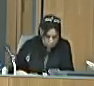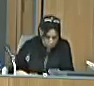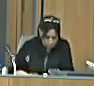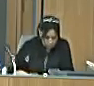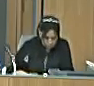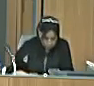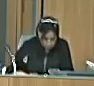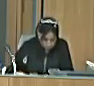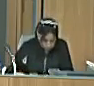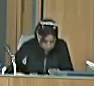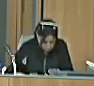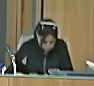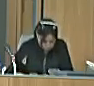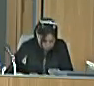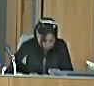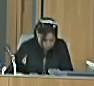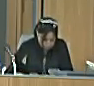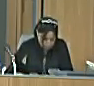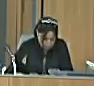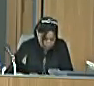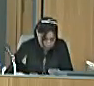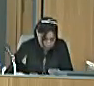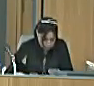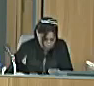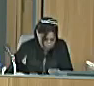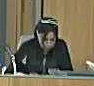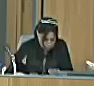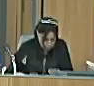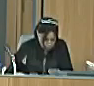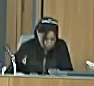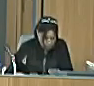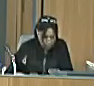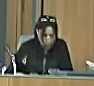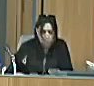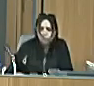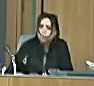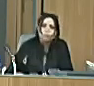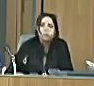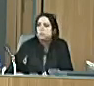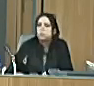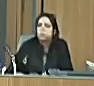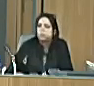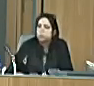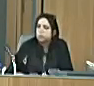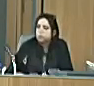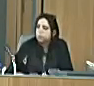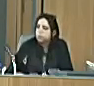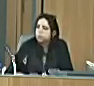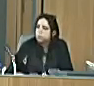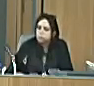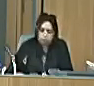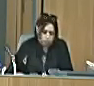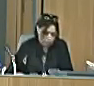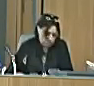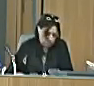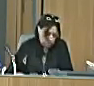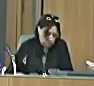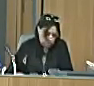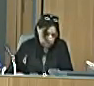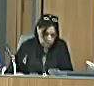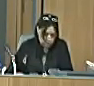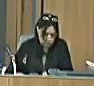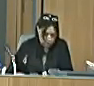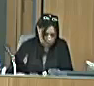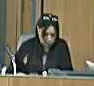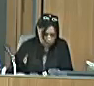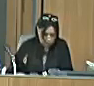contribuições que você vê hoje que você entende olha o secretário leva